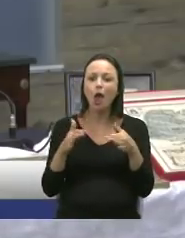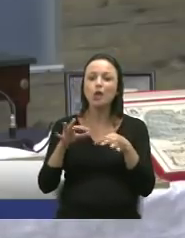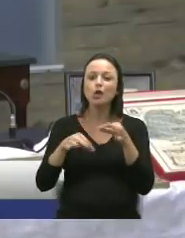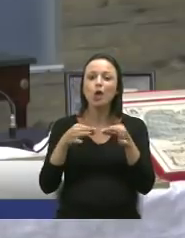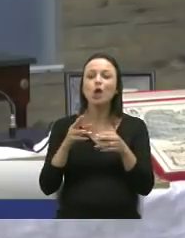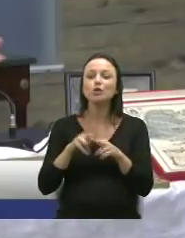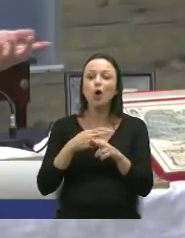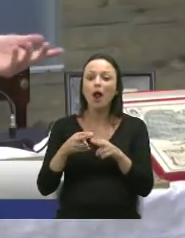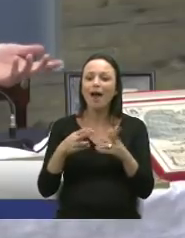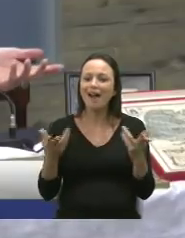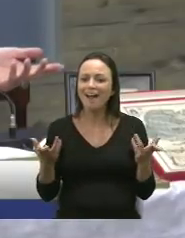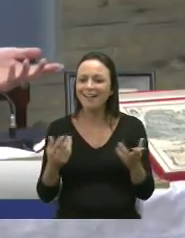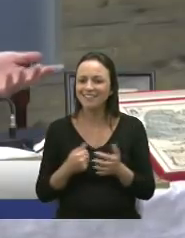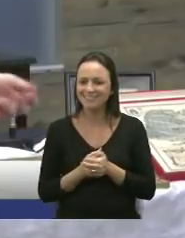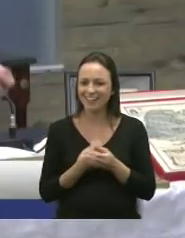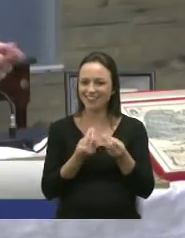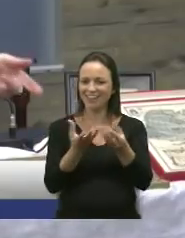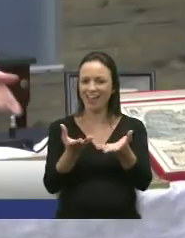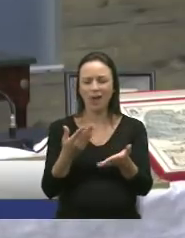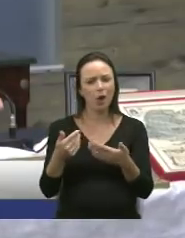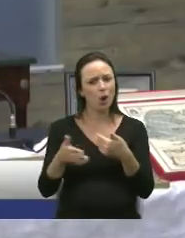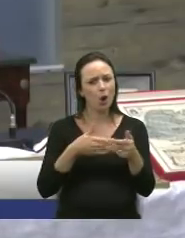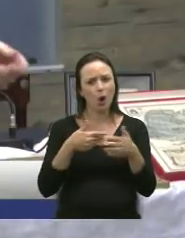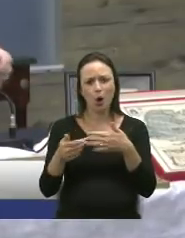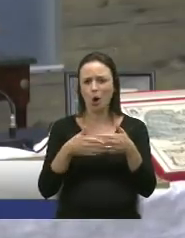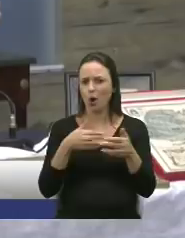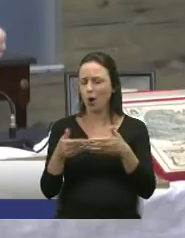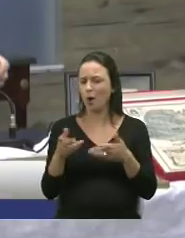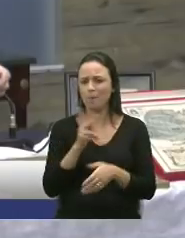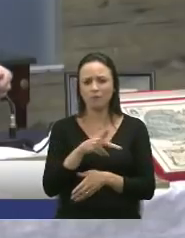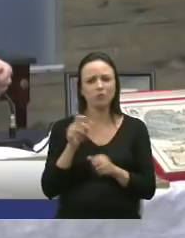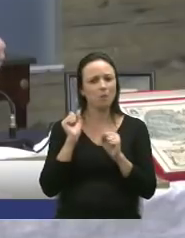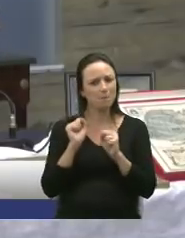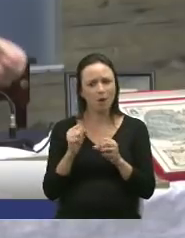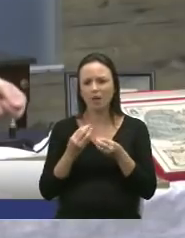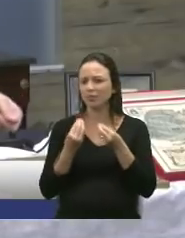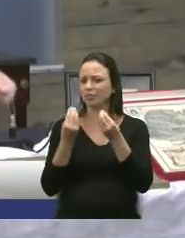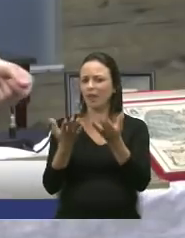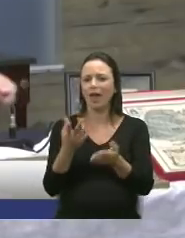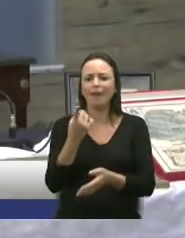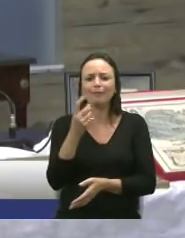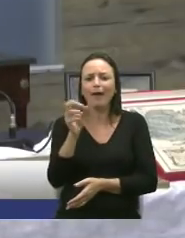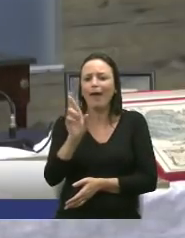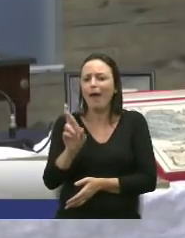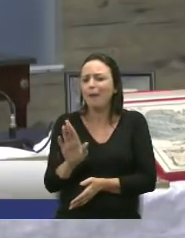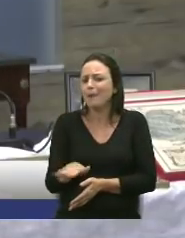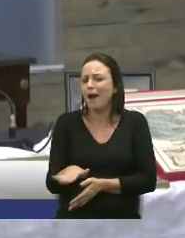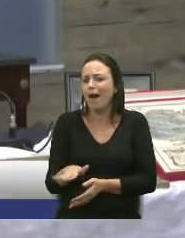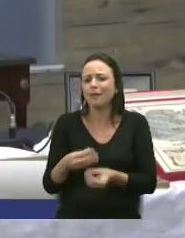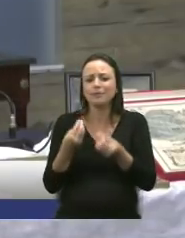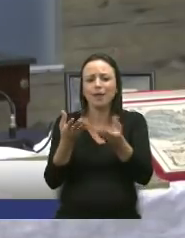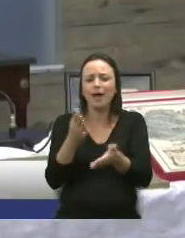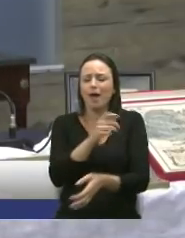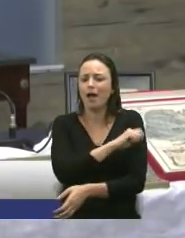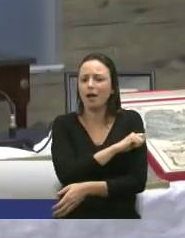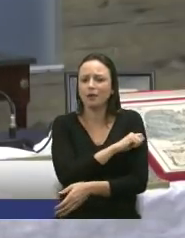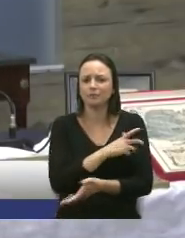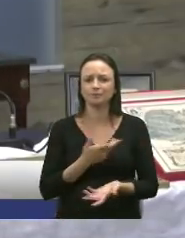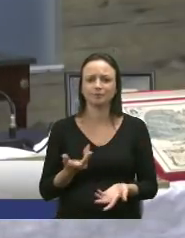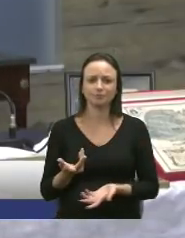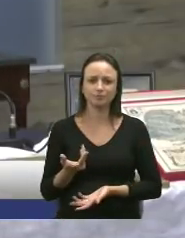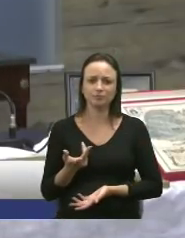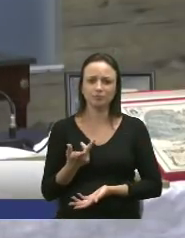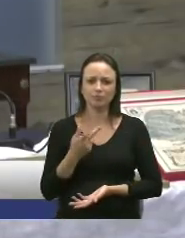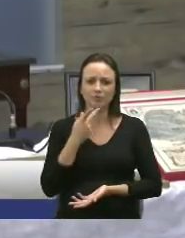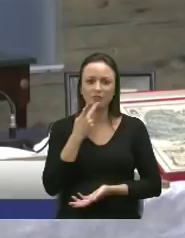bombom. Qualquer professor pode gastar R$10 e presentear um bom aluno com isso. Ainda mais porque estamos falando de alunos de